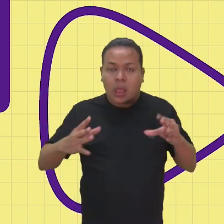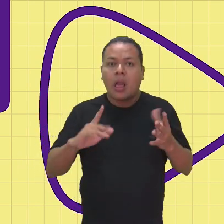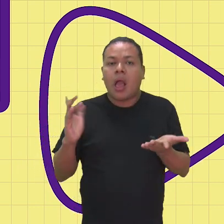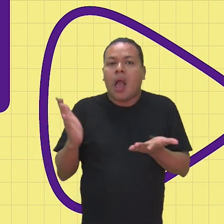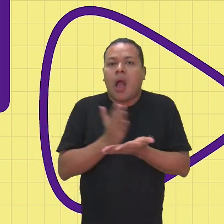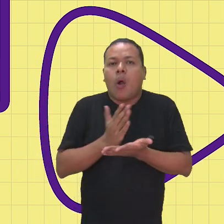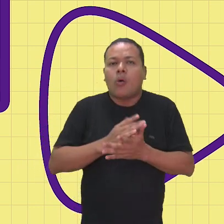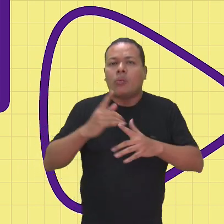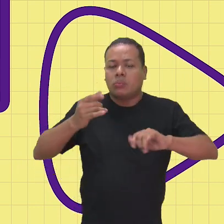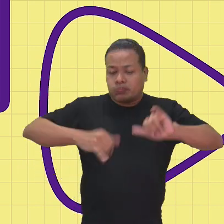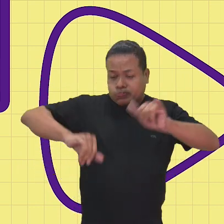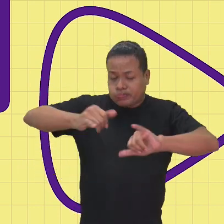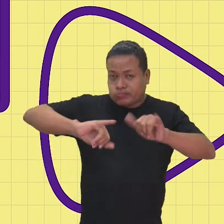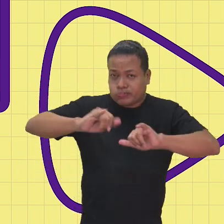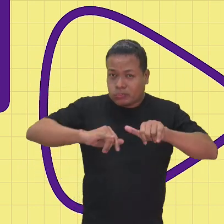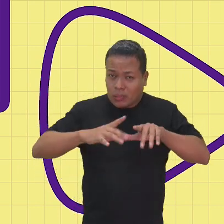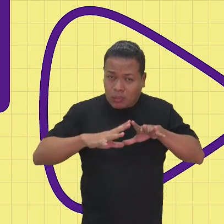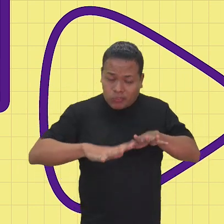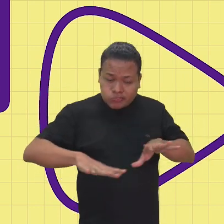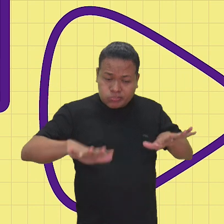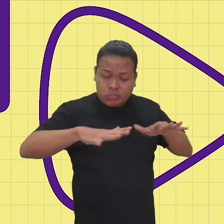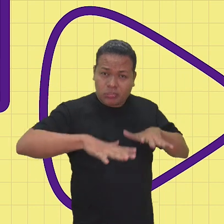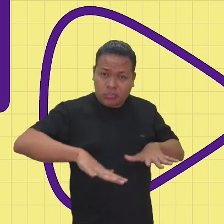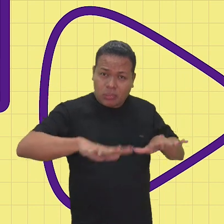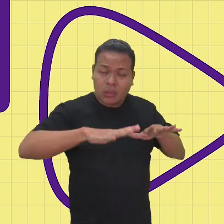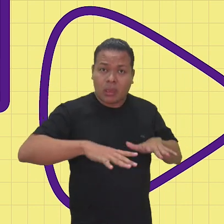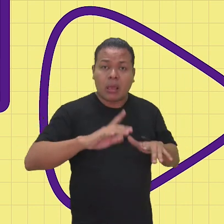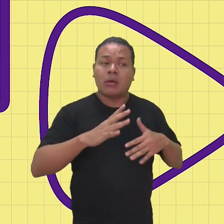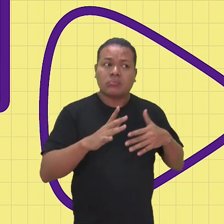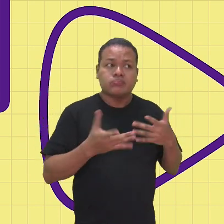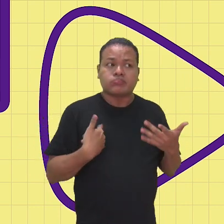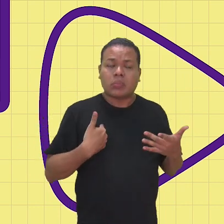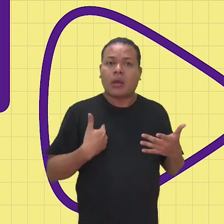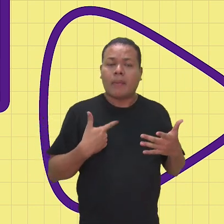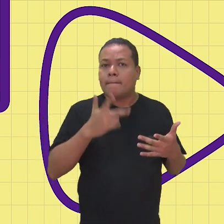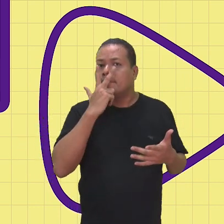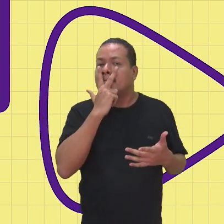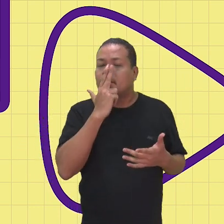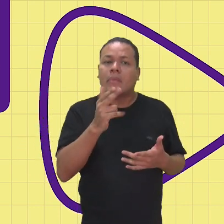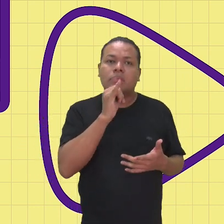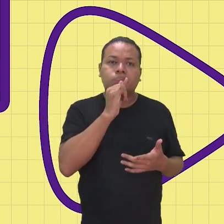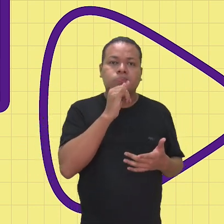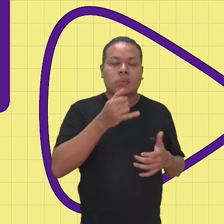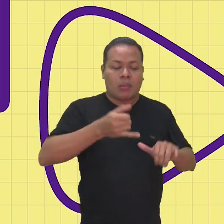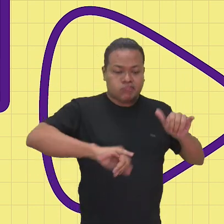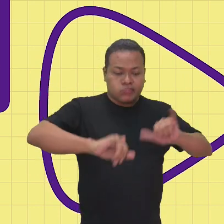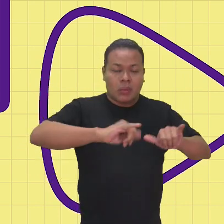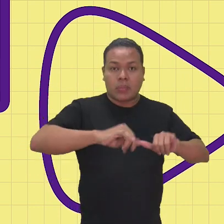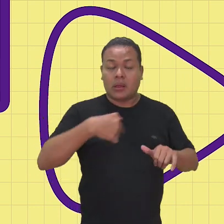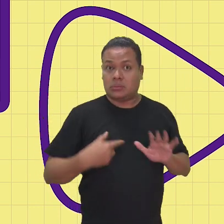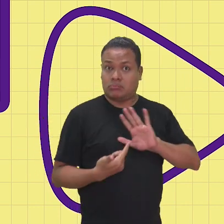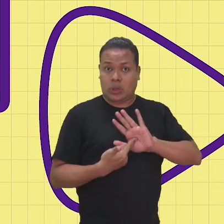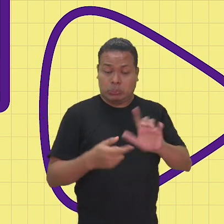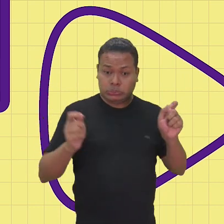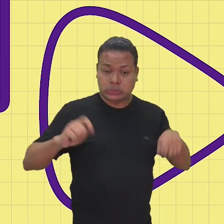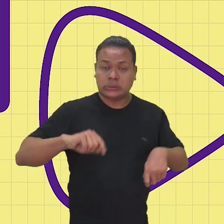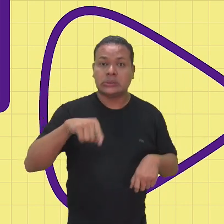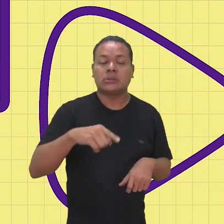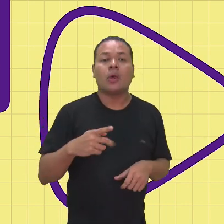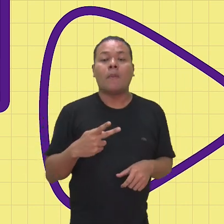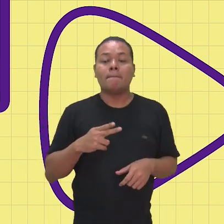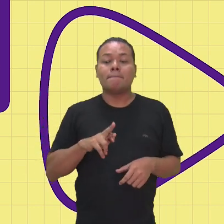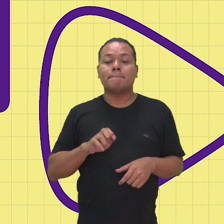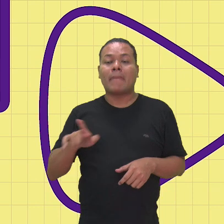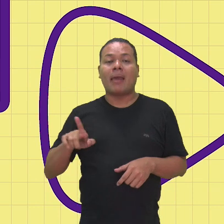substâncias químicas sendo adicionadas. Esse tratamento, pessoal, que essa figura especificamente está ilustrando, ele é um pré-tratamento, é